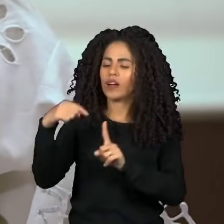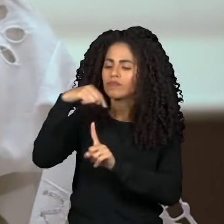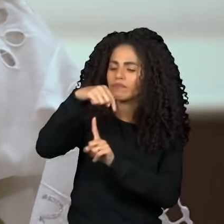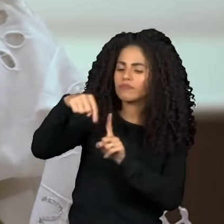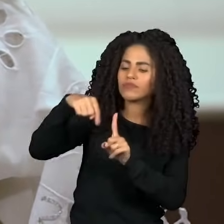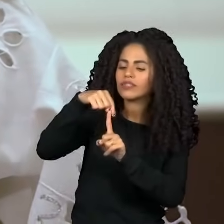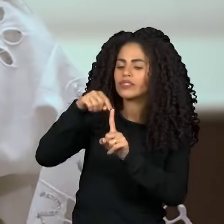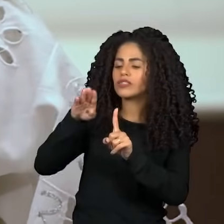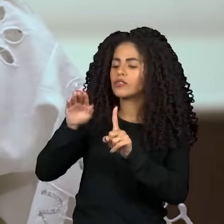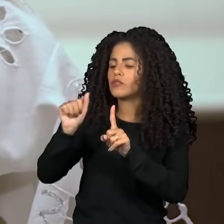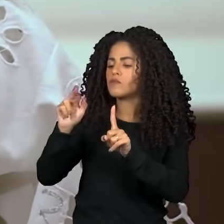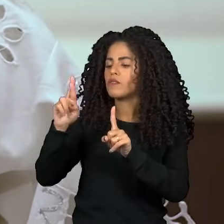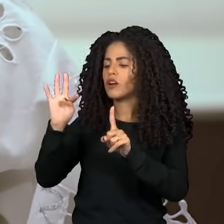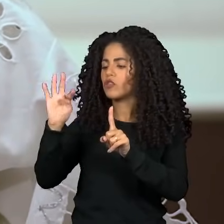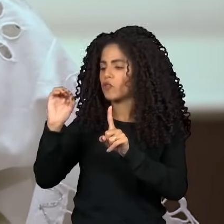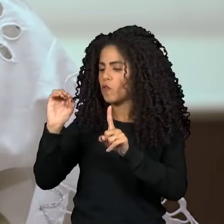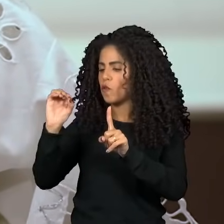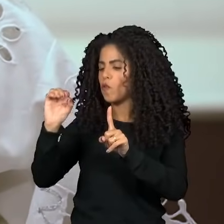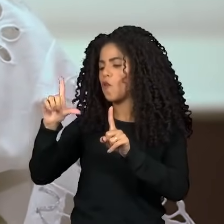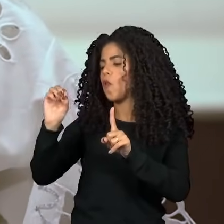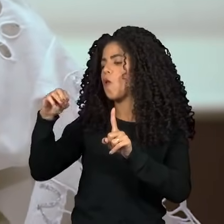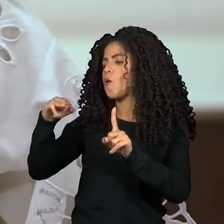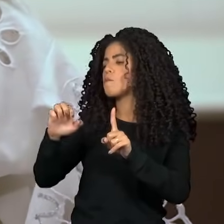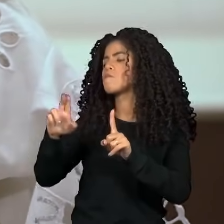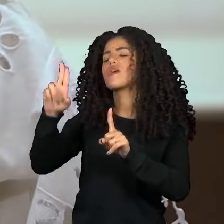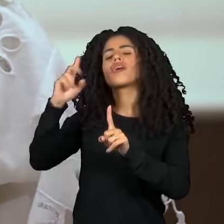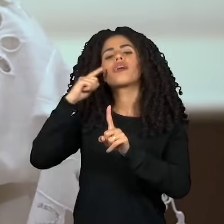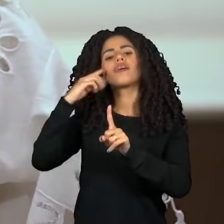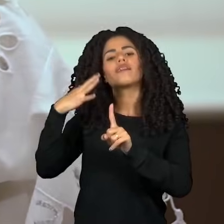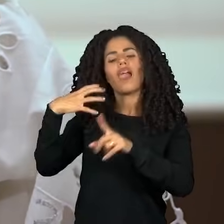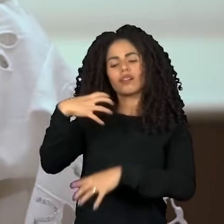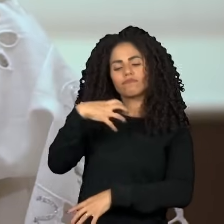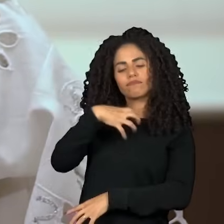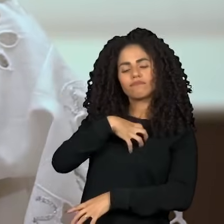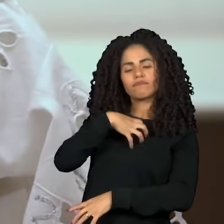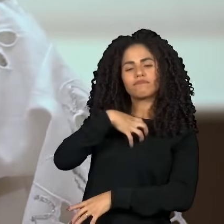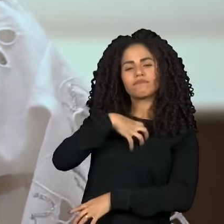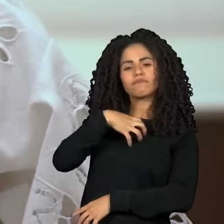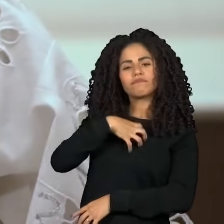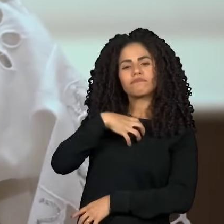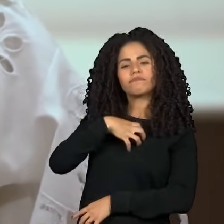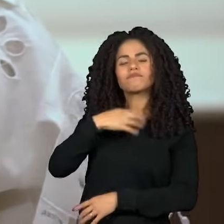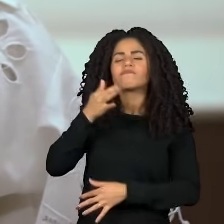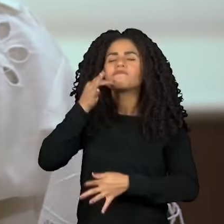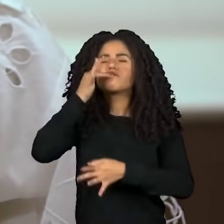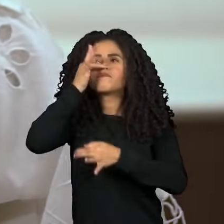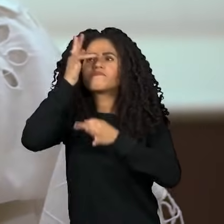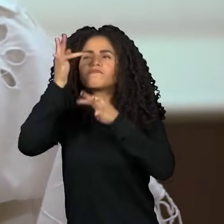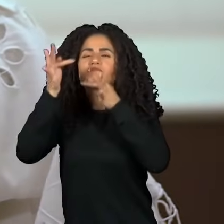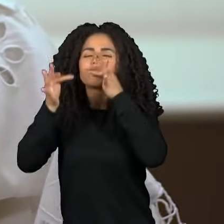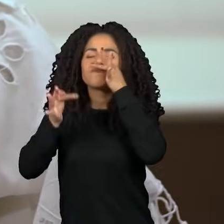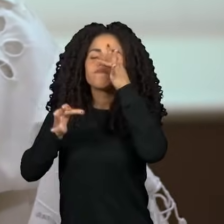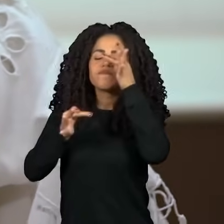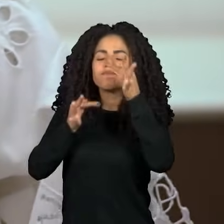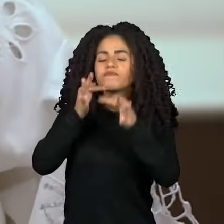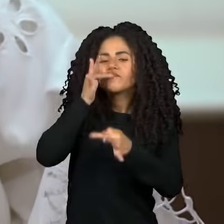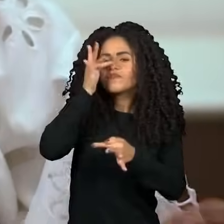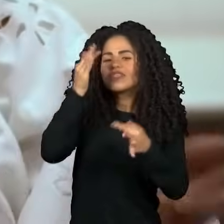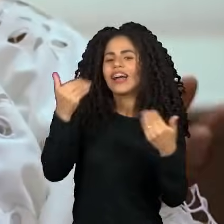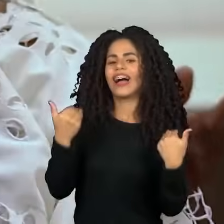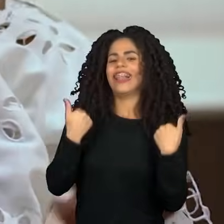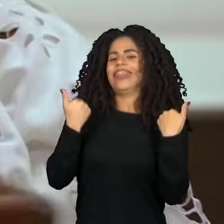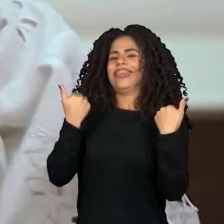Bartolomeu veio da Bahia, cobertinho de flor e cheio de